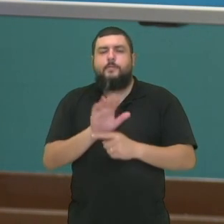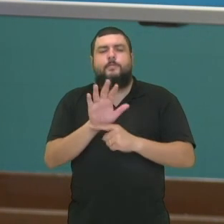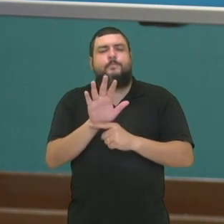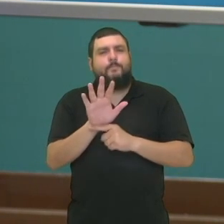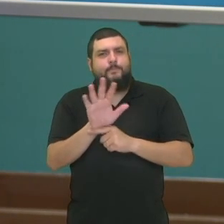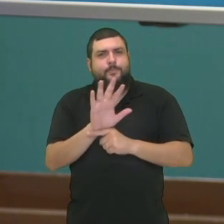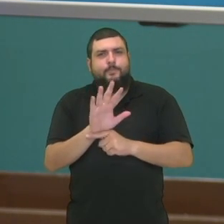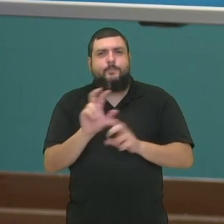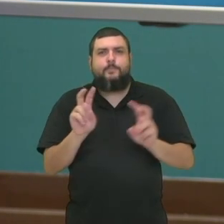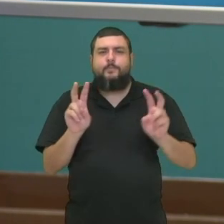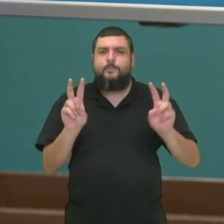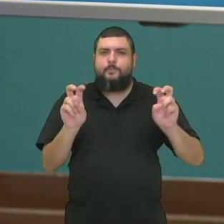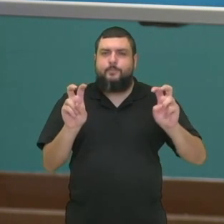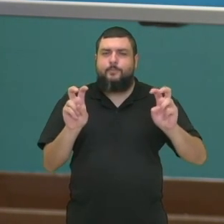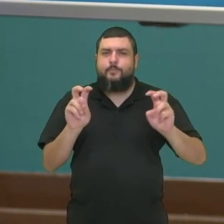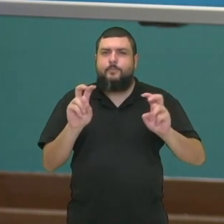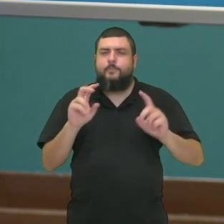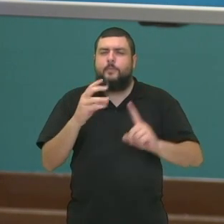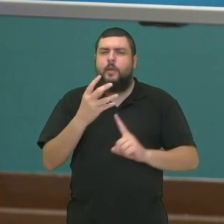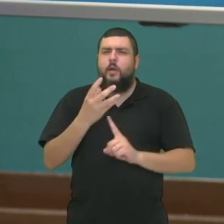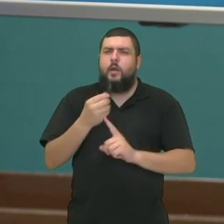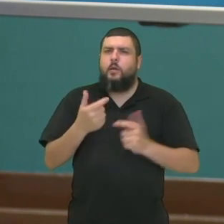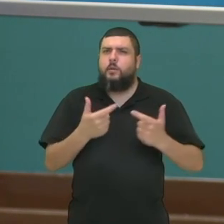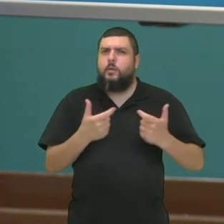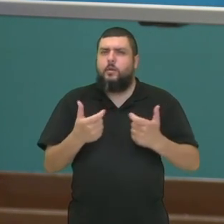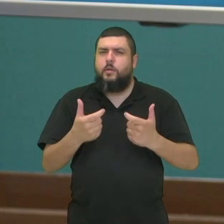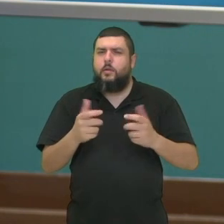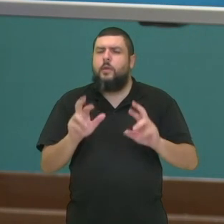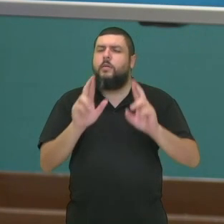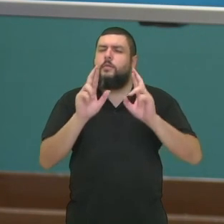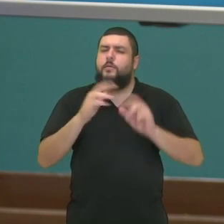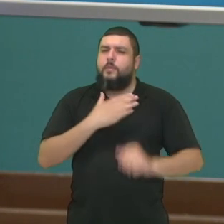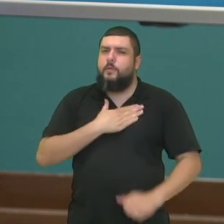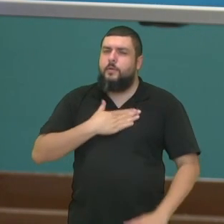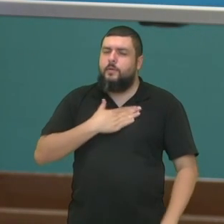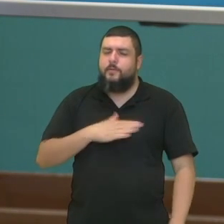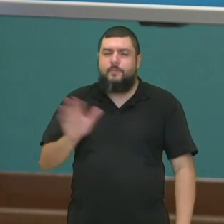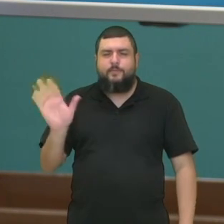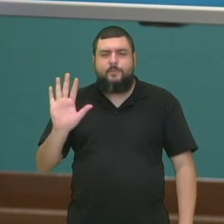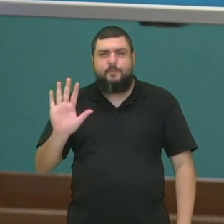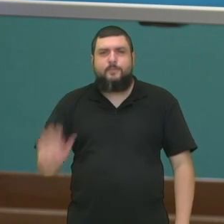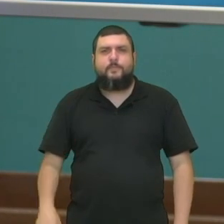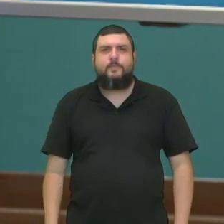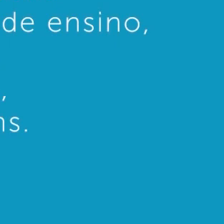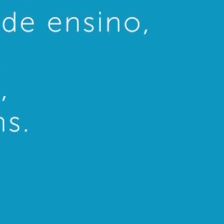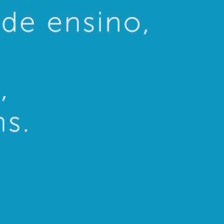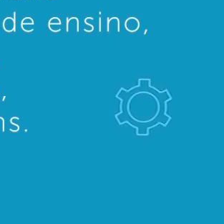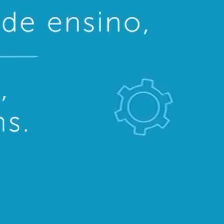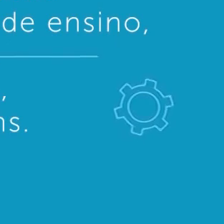vídeo nós falamos sobre a arte da guerra. Eu espero que vocês tenham gostado e até breve.